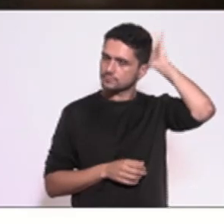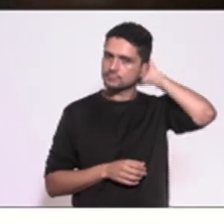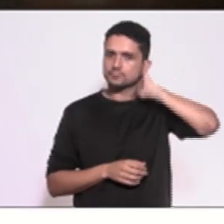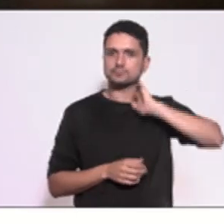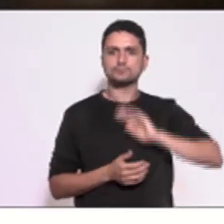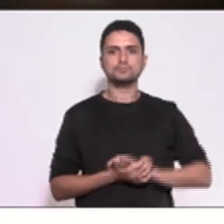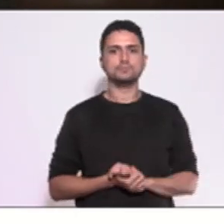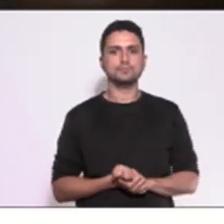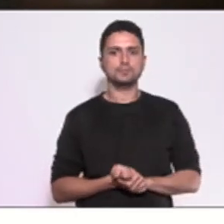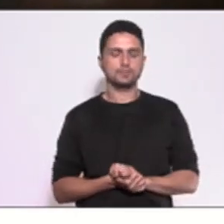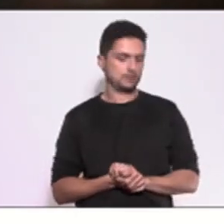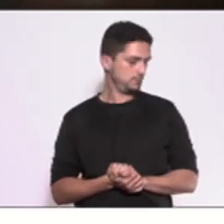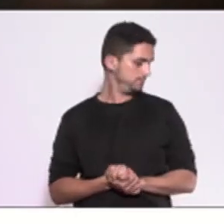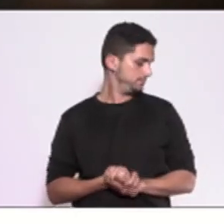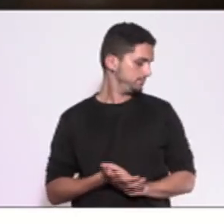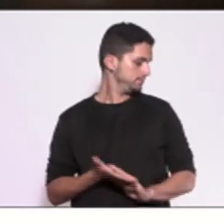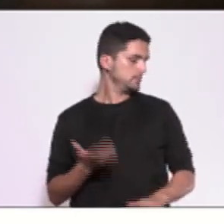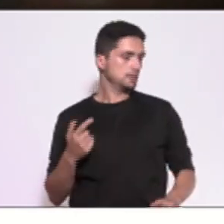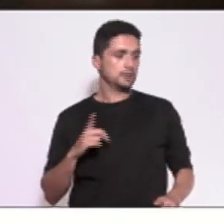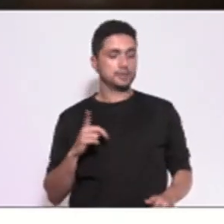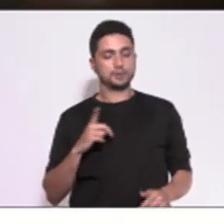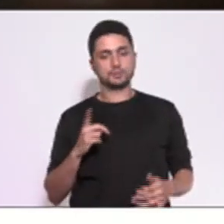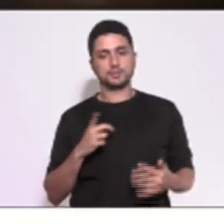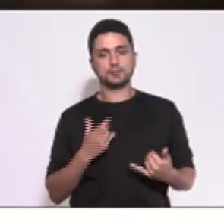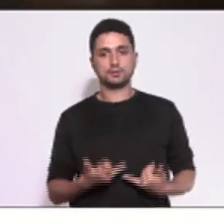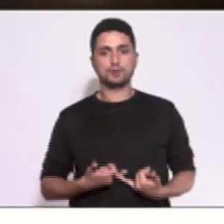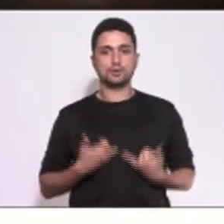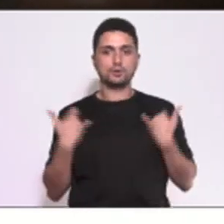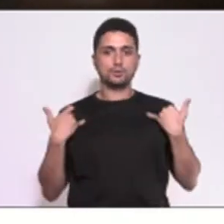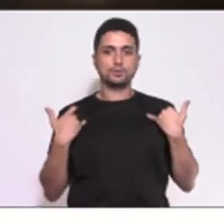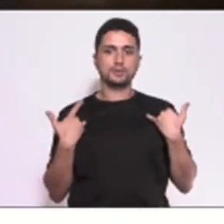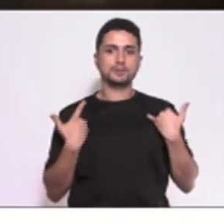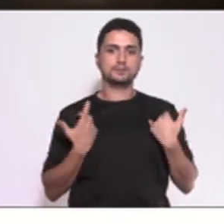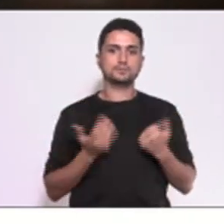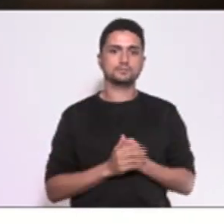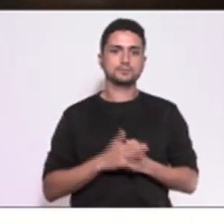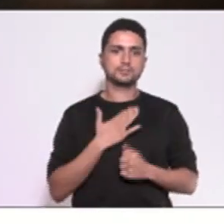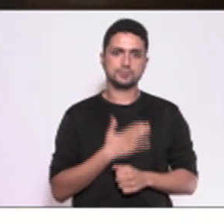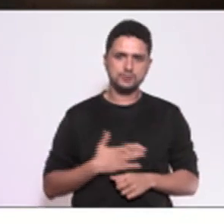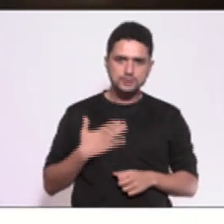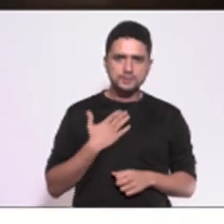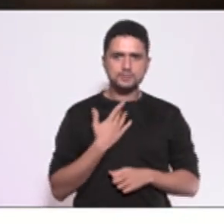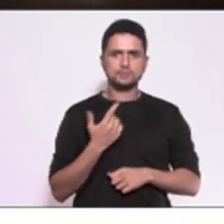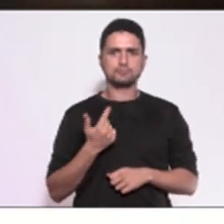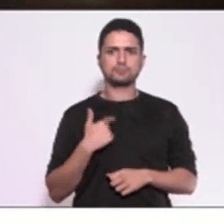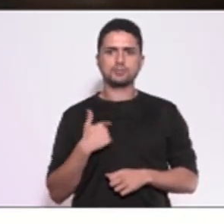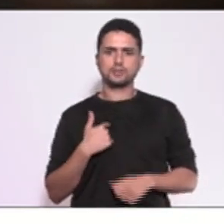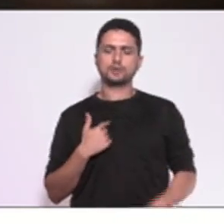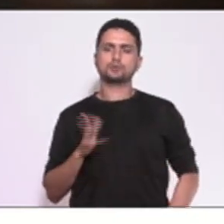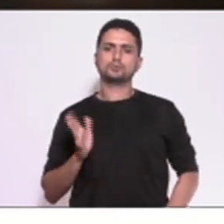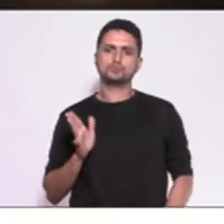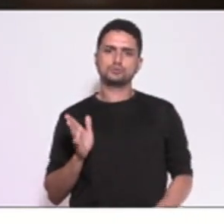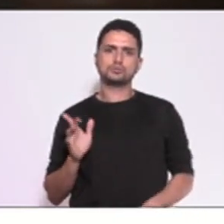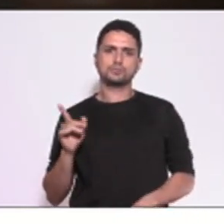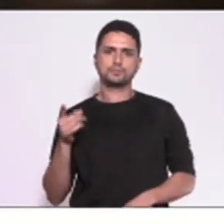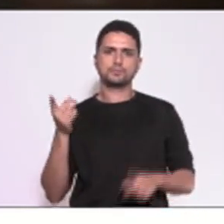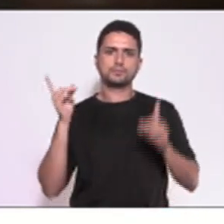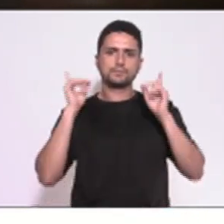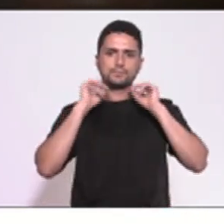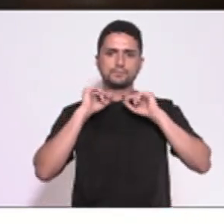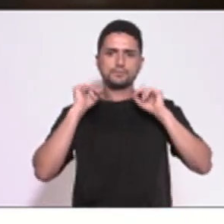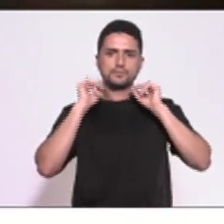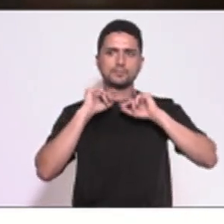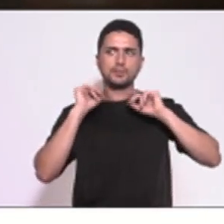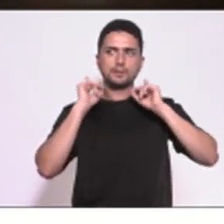Eu tenho não só a honra, a satisfação de ser um dos grandes beneméritos do Clube de Regatas do Flamengo, somos